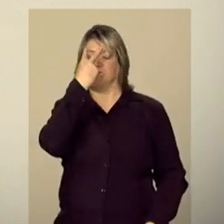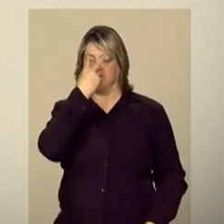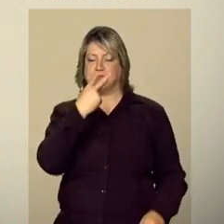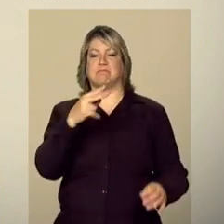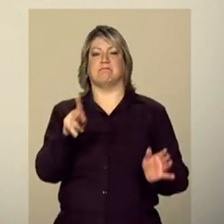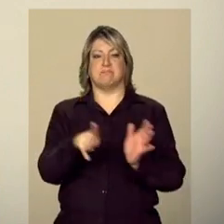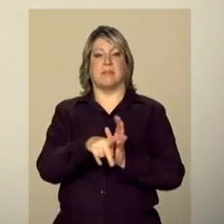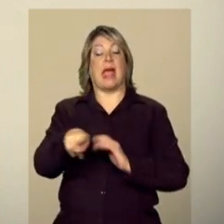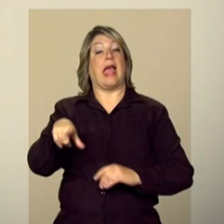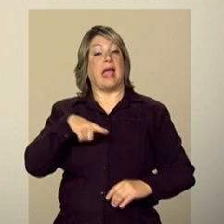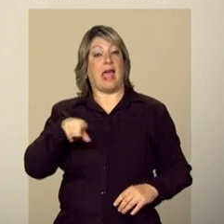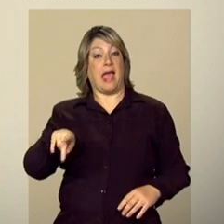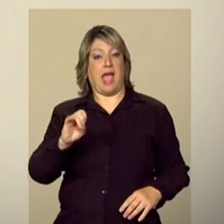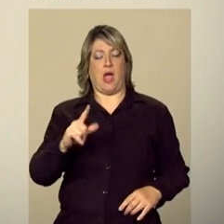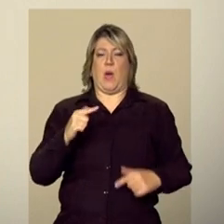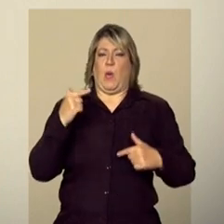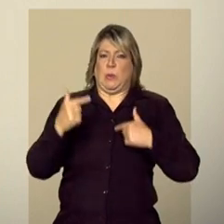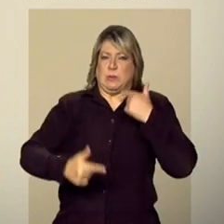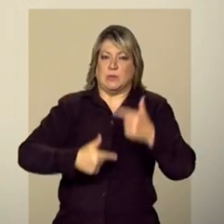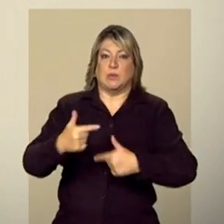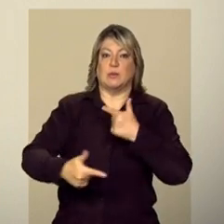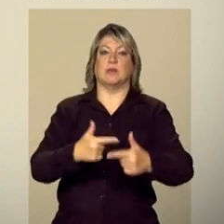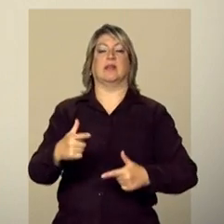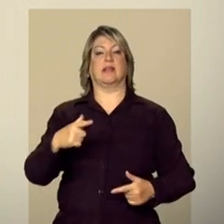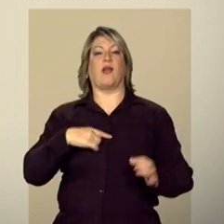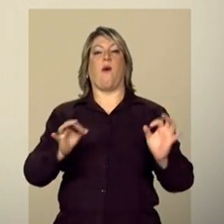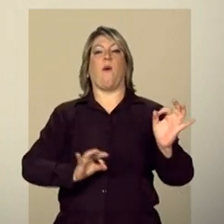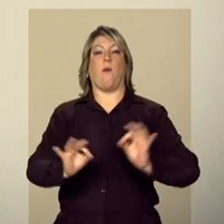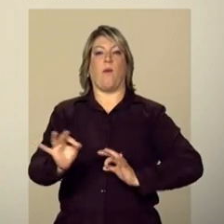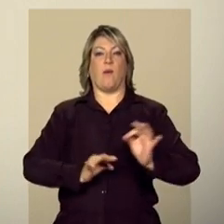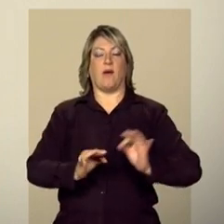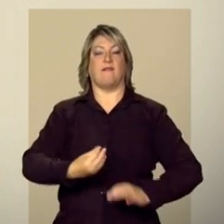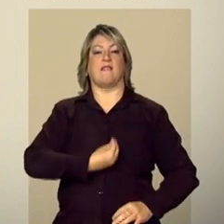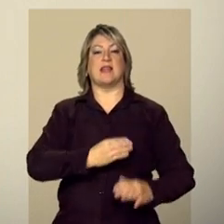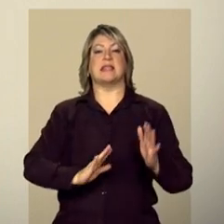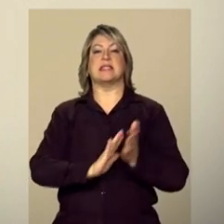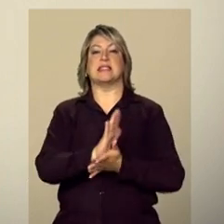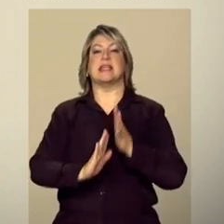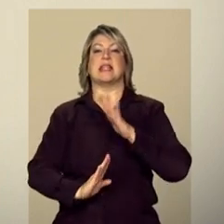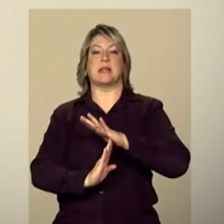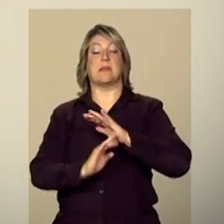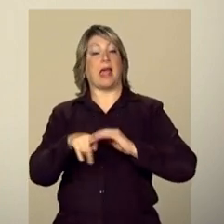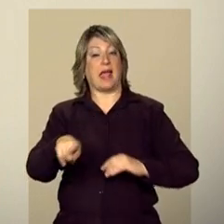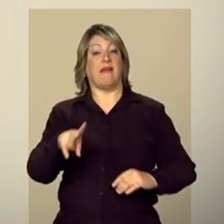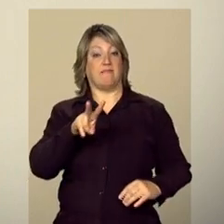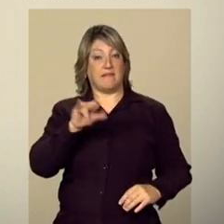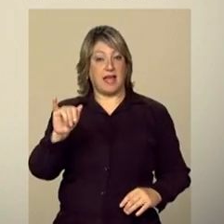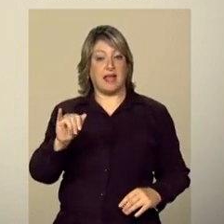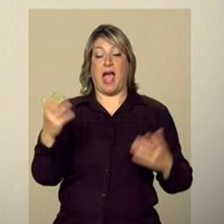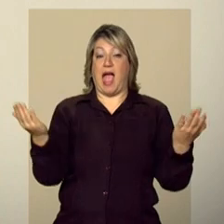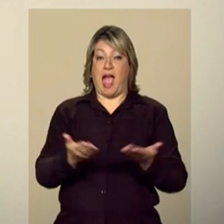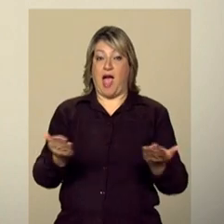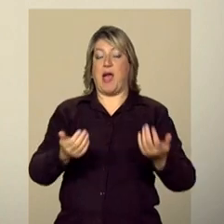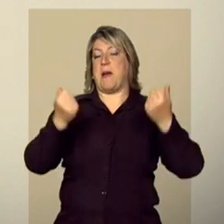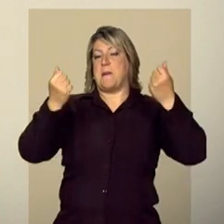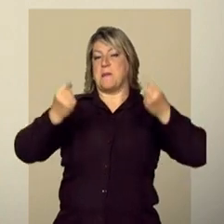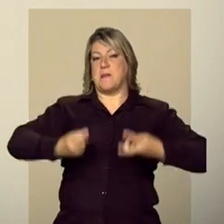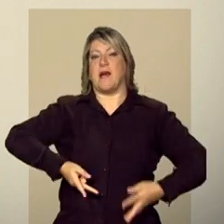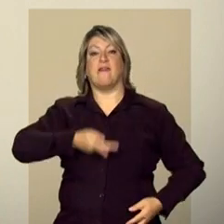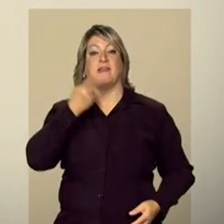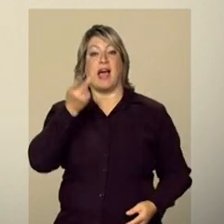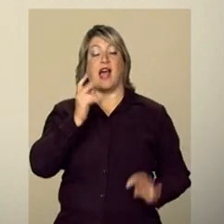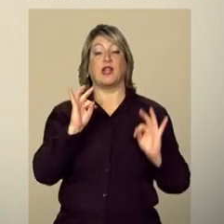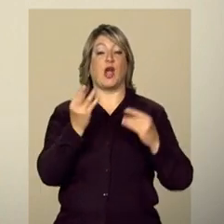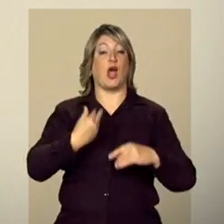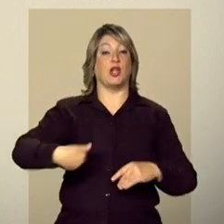agora ele é um lutador e coordena o viver sem limite ele vai agora recitar para